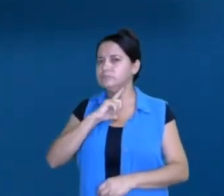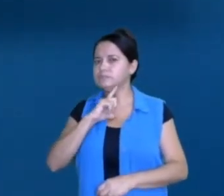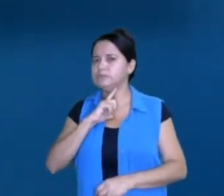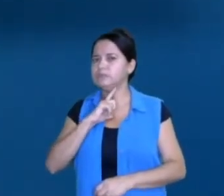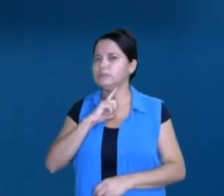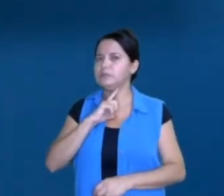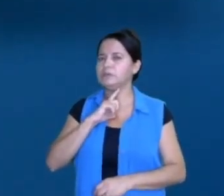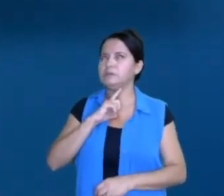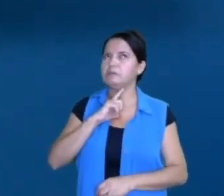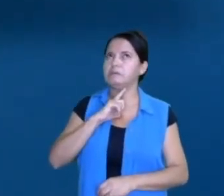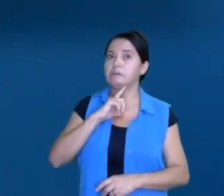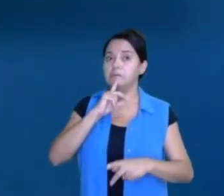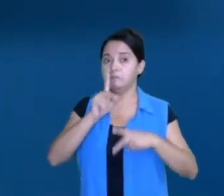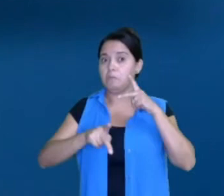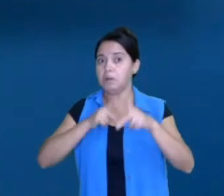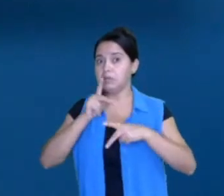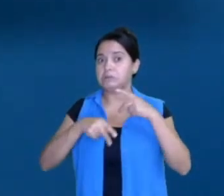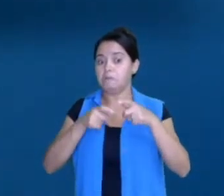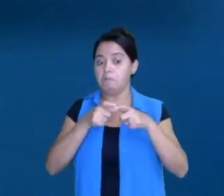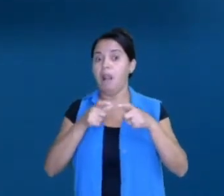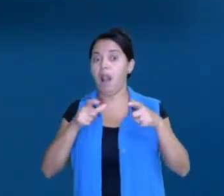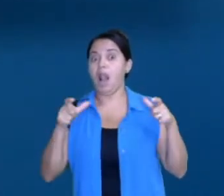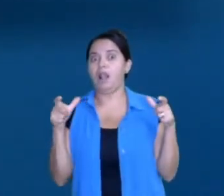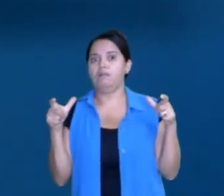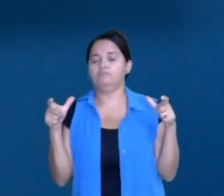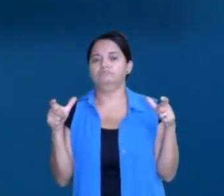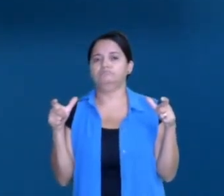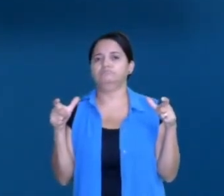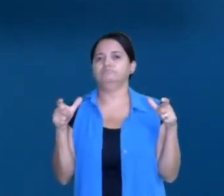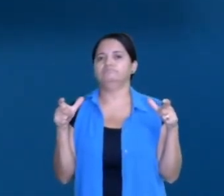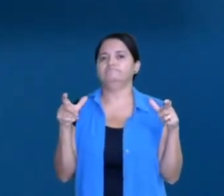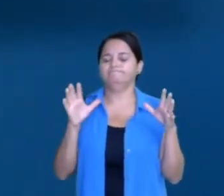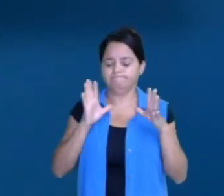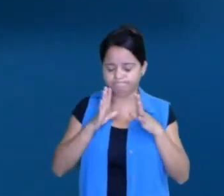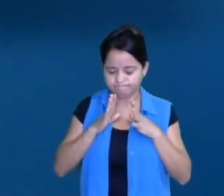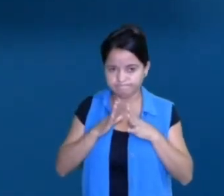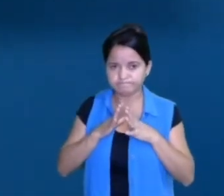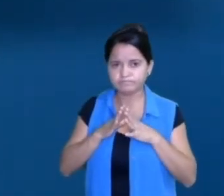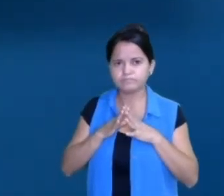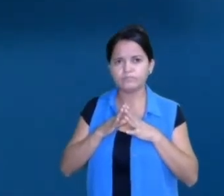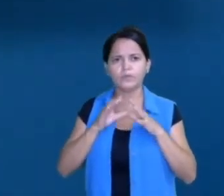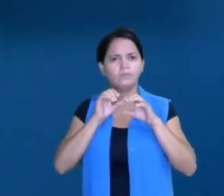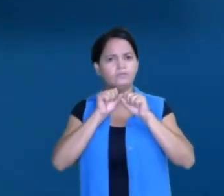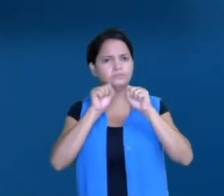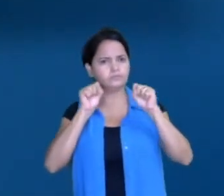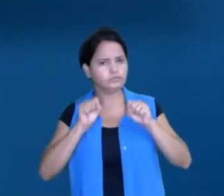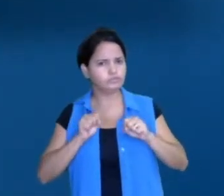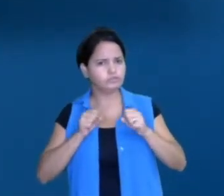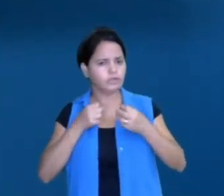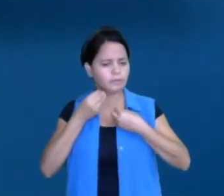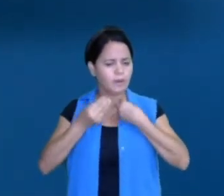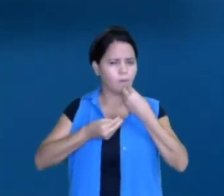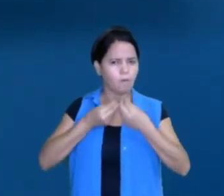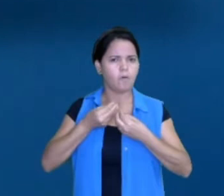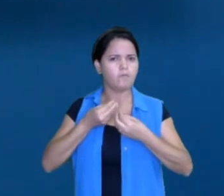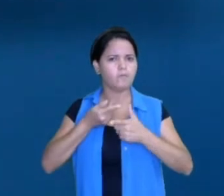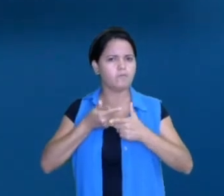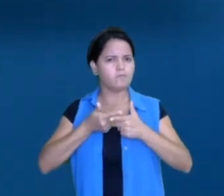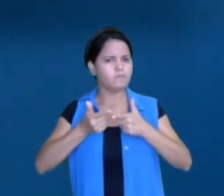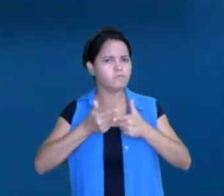livros falam em 120 milhões de pessoas. Para vocês terem uma ideia, além dessa questão